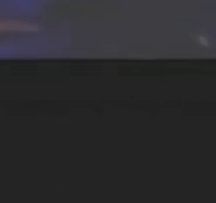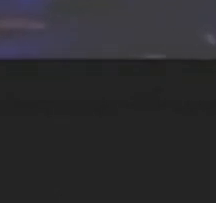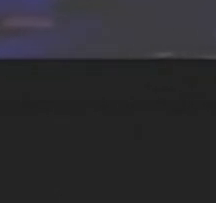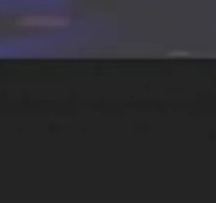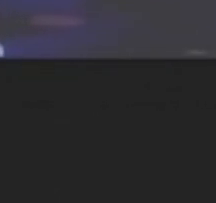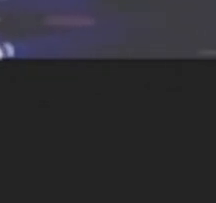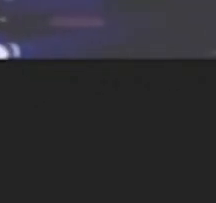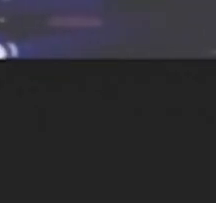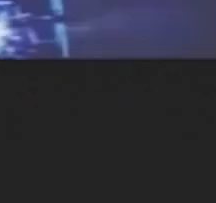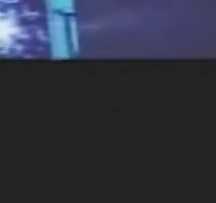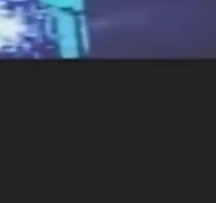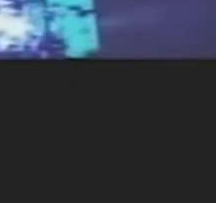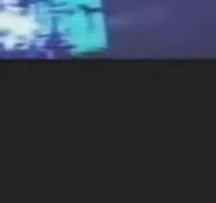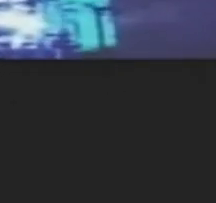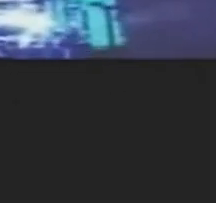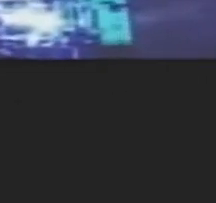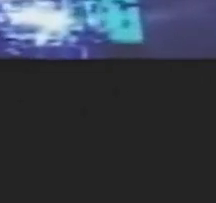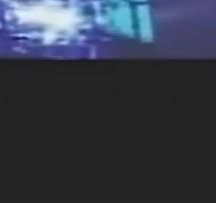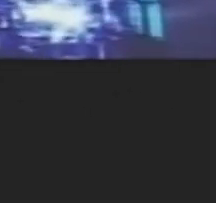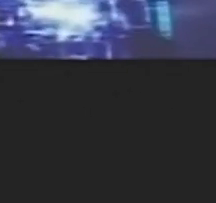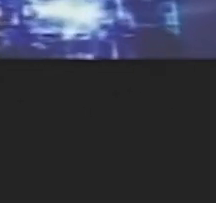há anos eu preferi